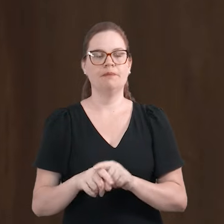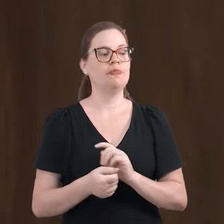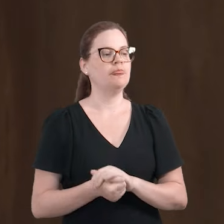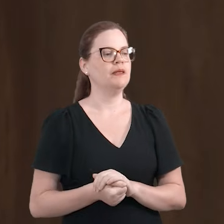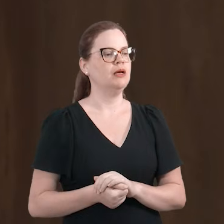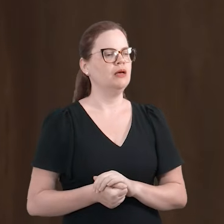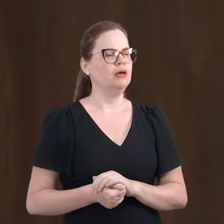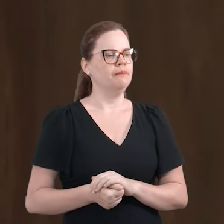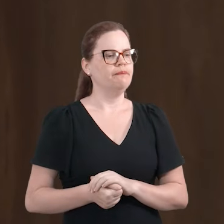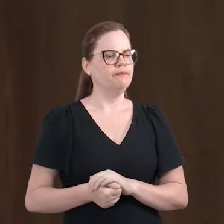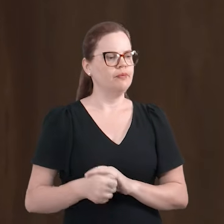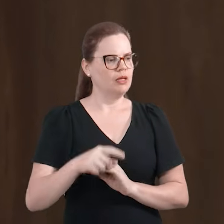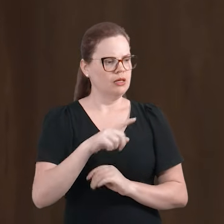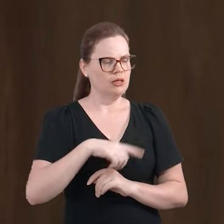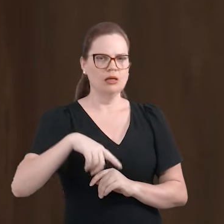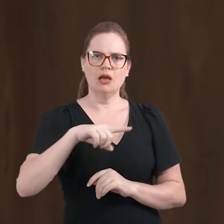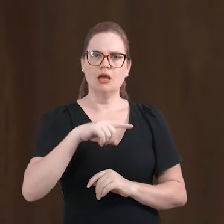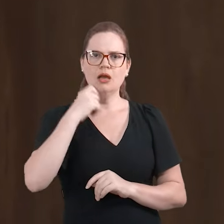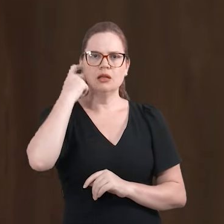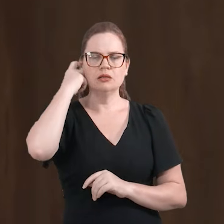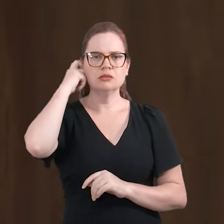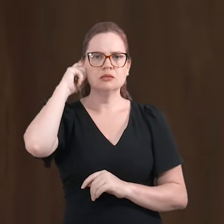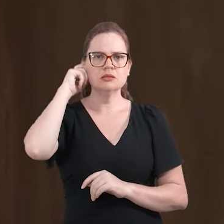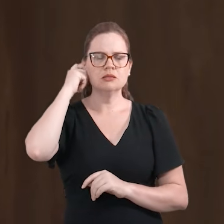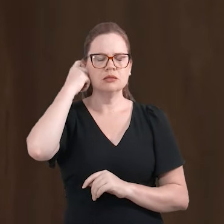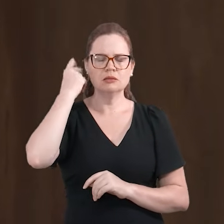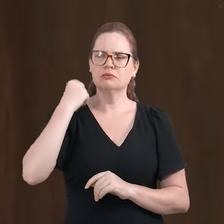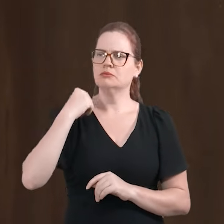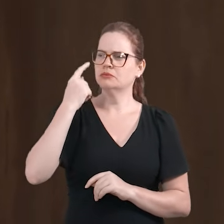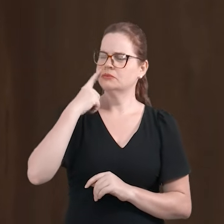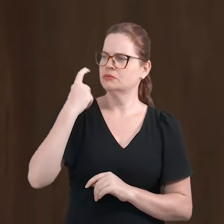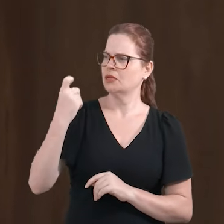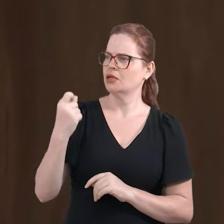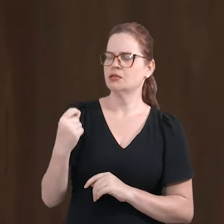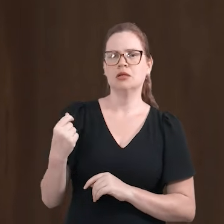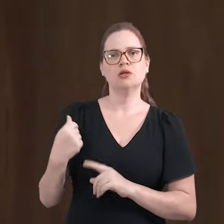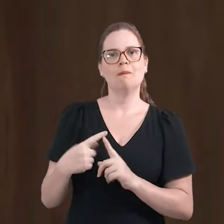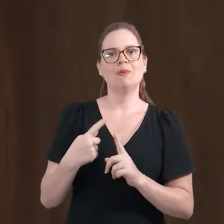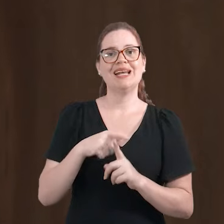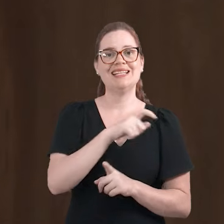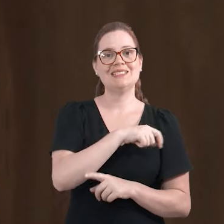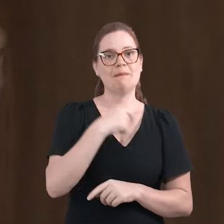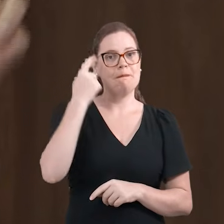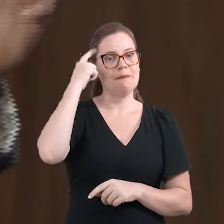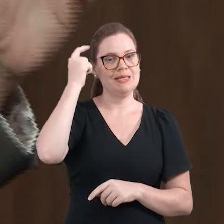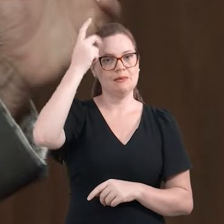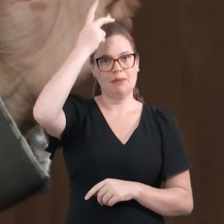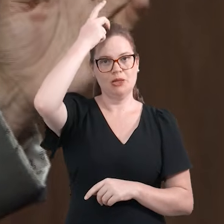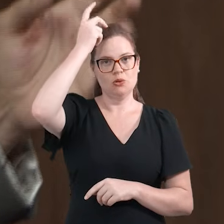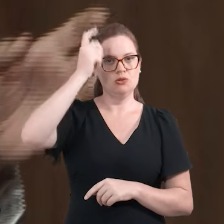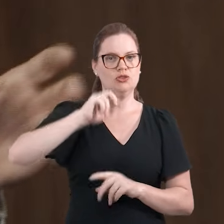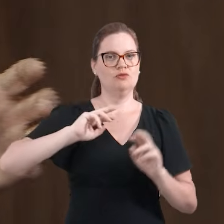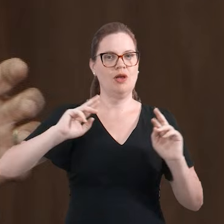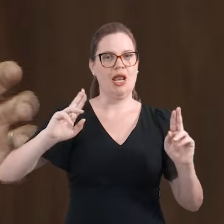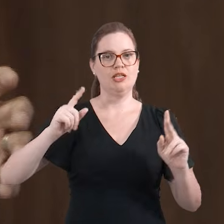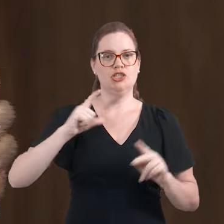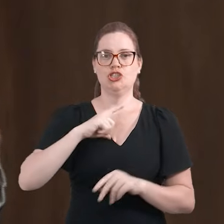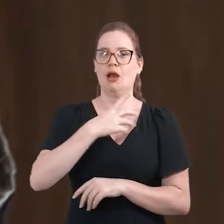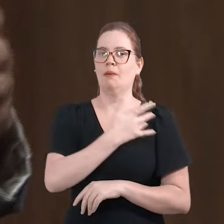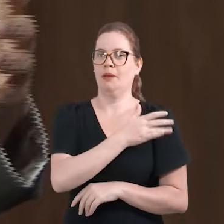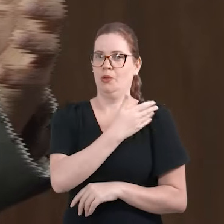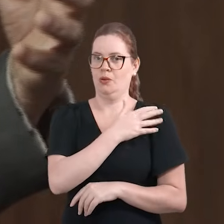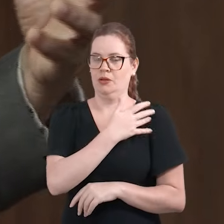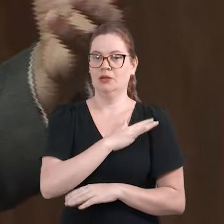porque eles tinham uma ideia do pentecostalismo um pouco diferente e tinham um certo preconceito. Quando